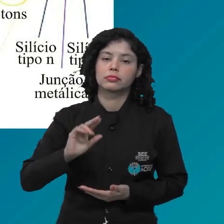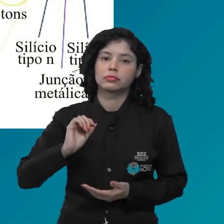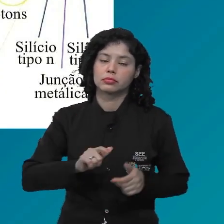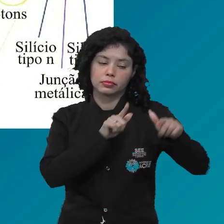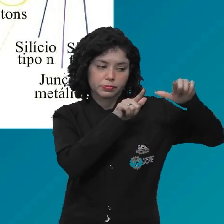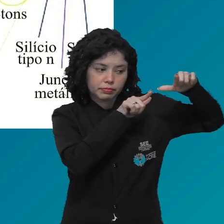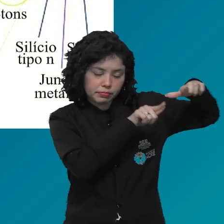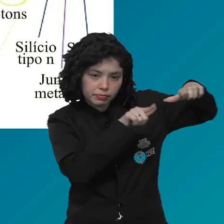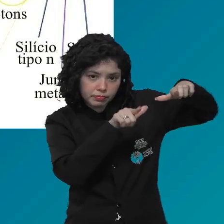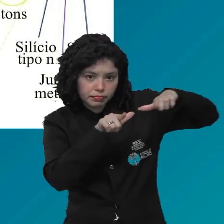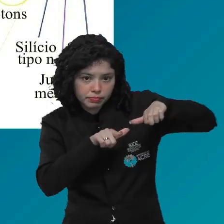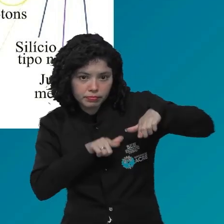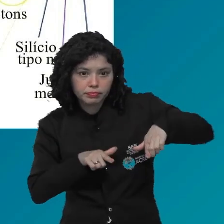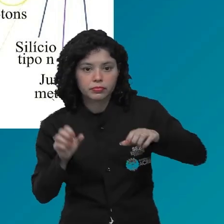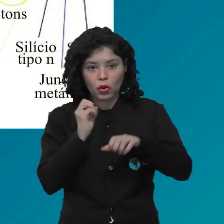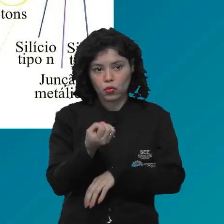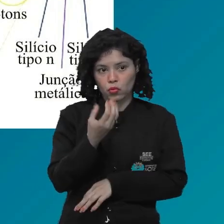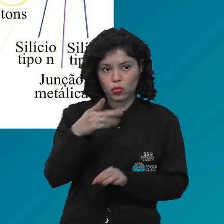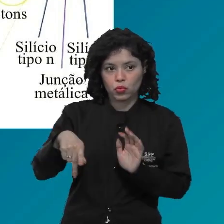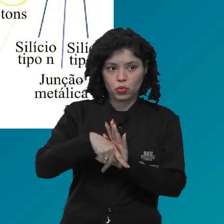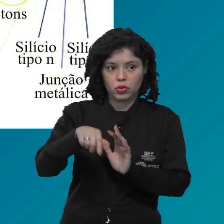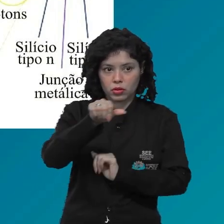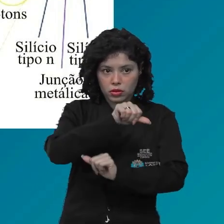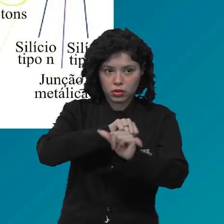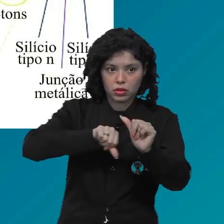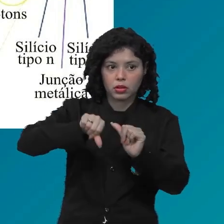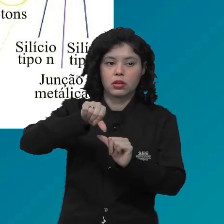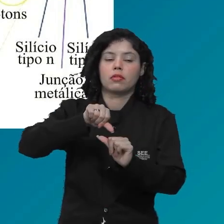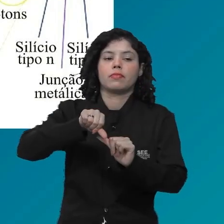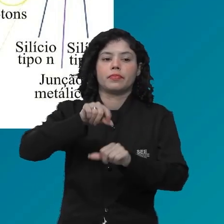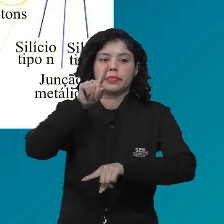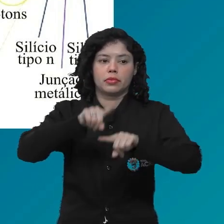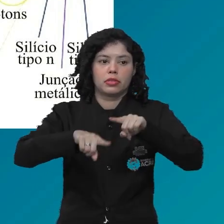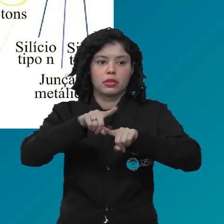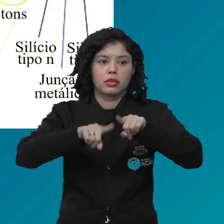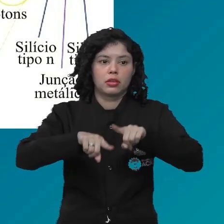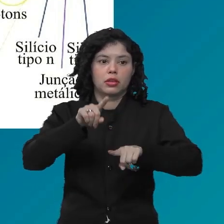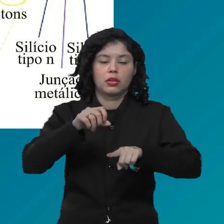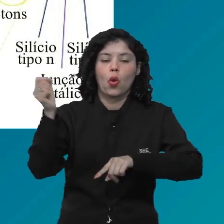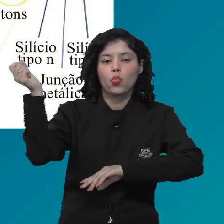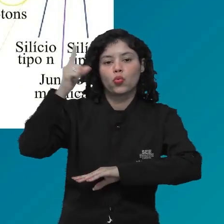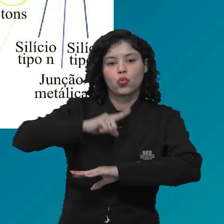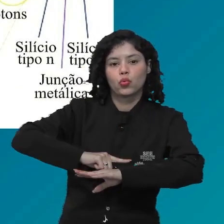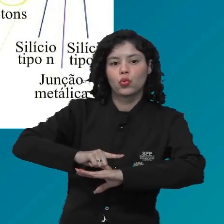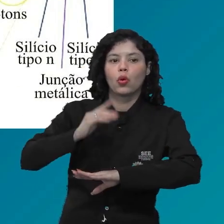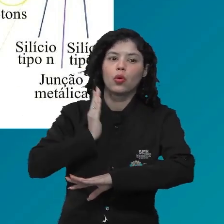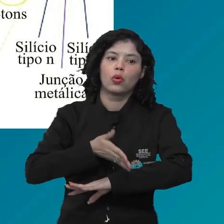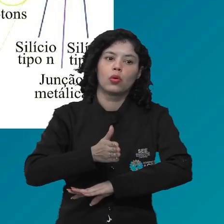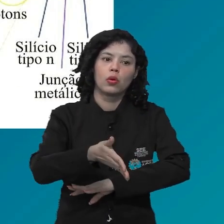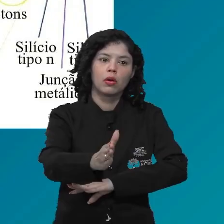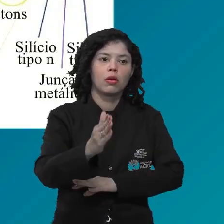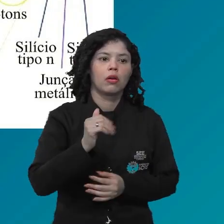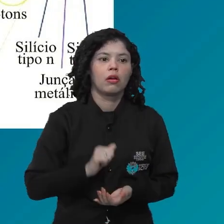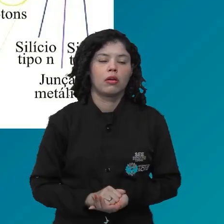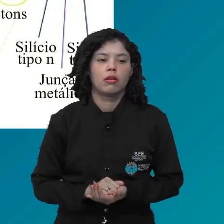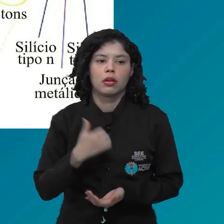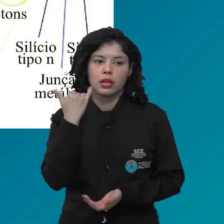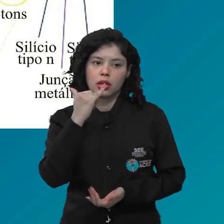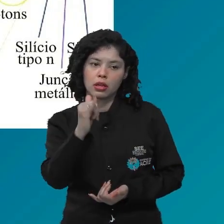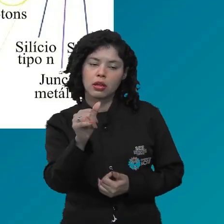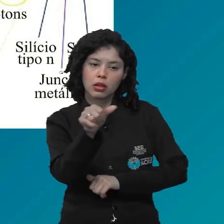quê? Células fotovoltaicas, que são feitos de materiais capazes de transformar a radiação